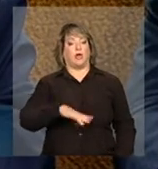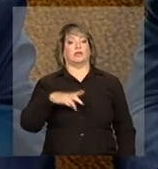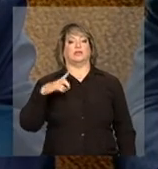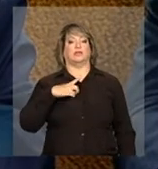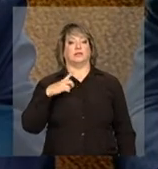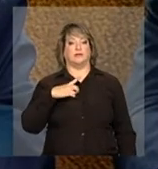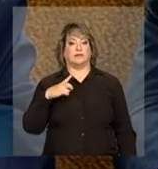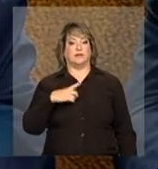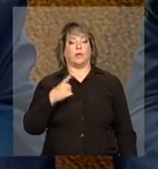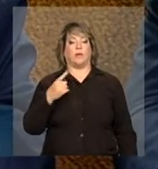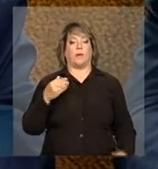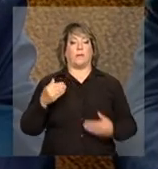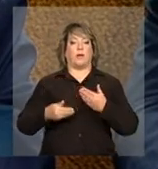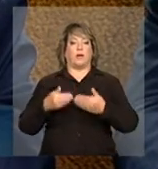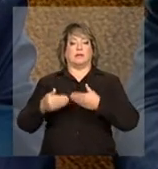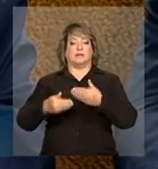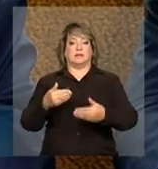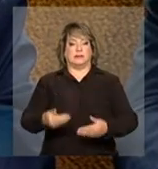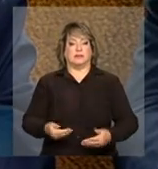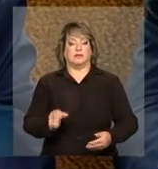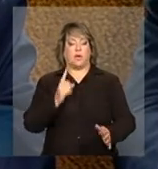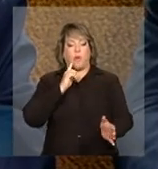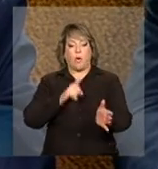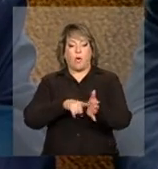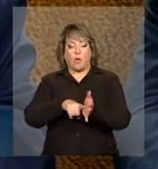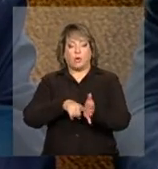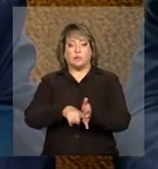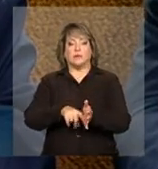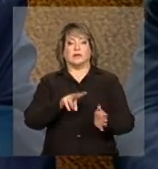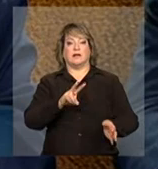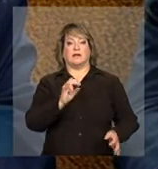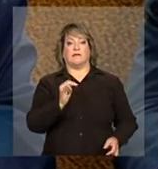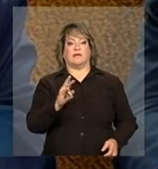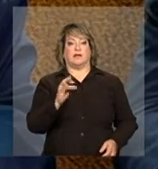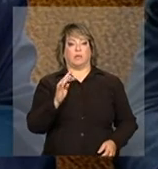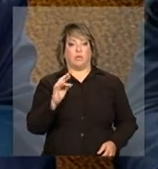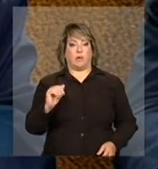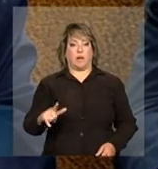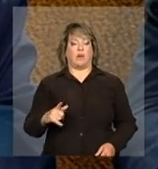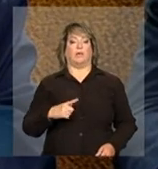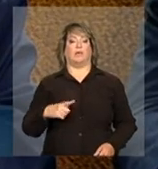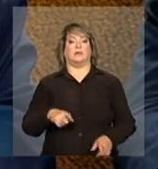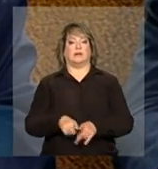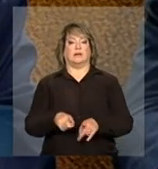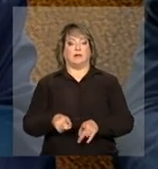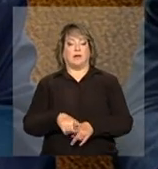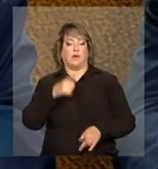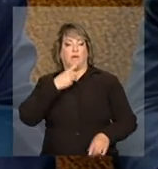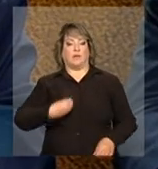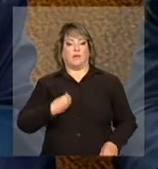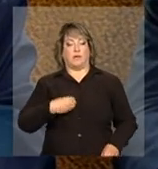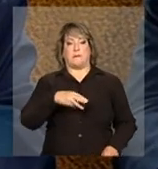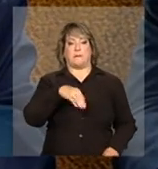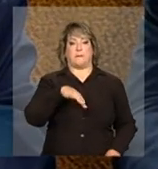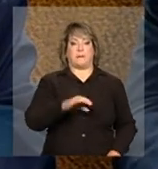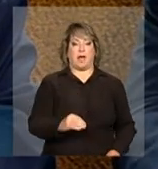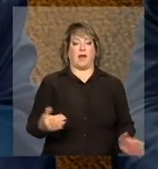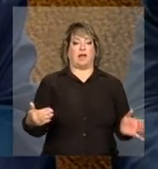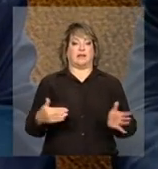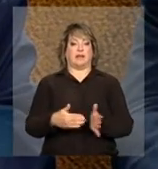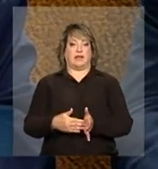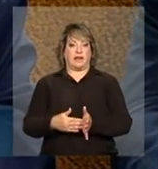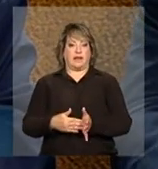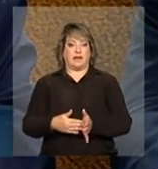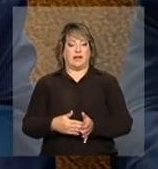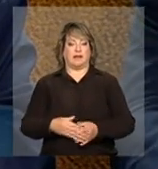um processo de consulta virtual, né, que se realizou nos meses de março a...